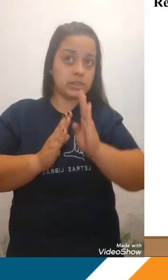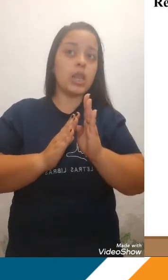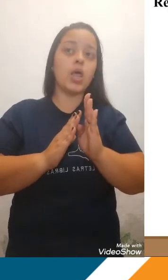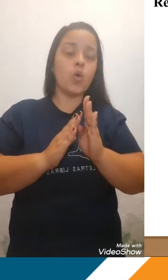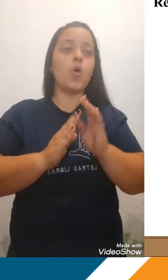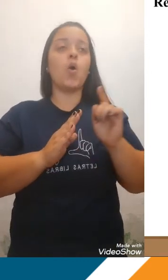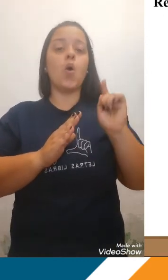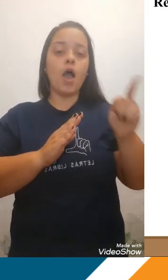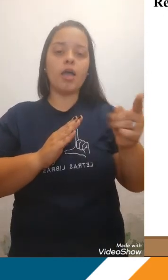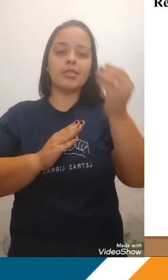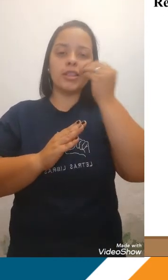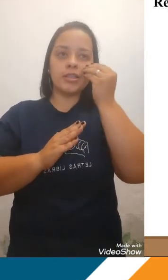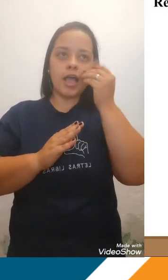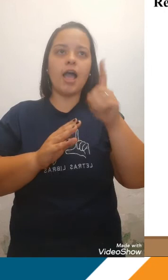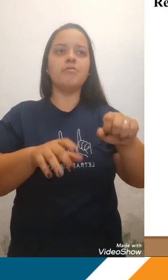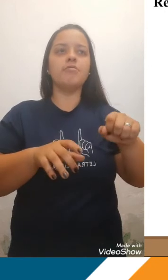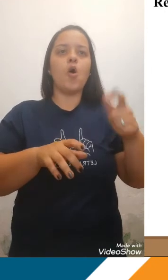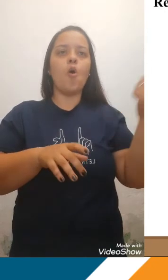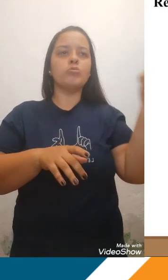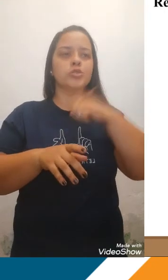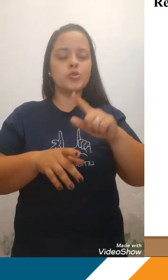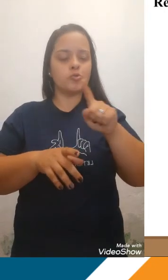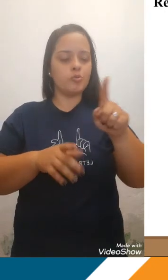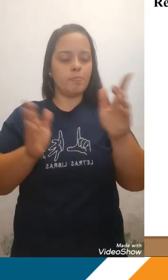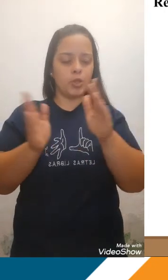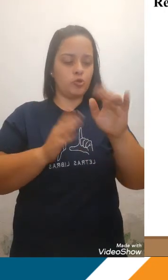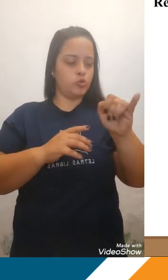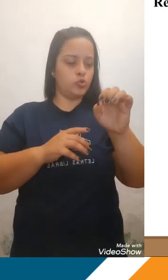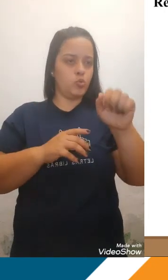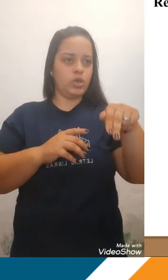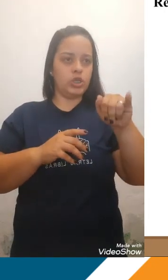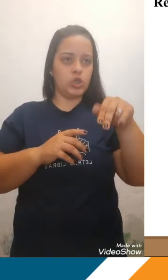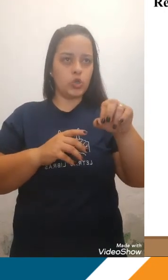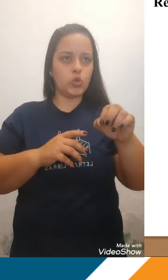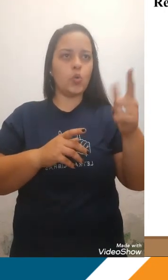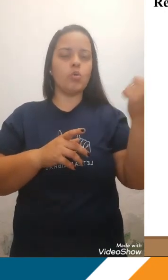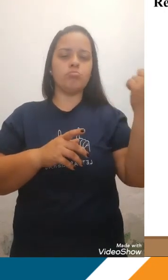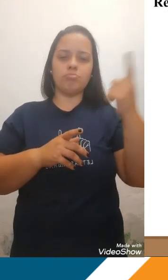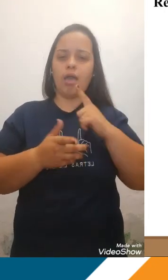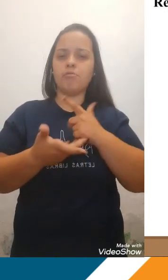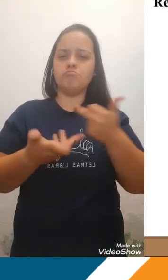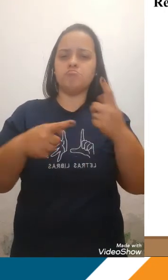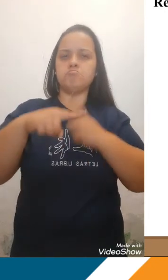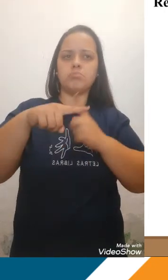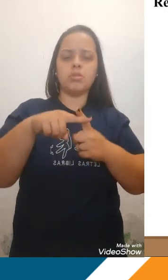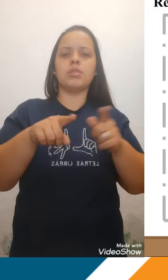grupo favorecido pelas medidas do período joanino e integrava burocratas, mas principalmente as